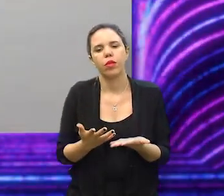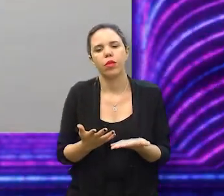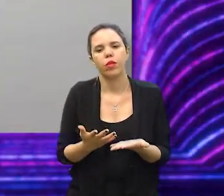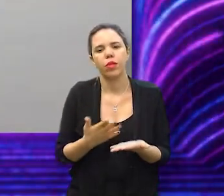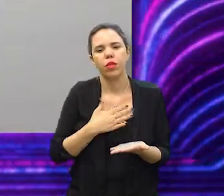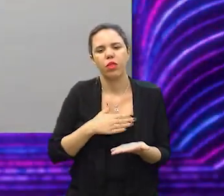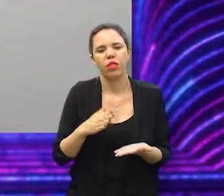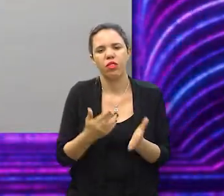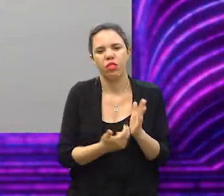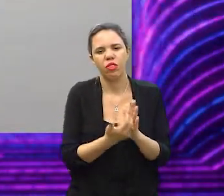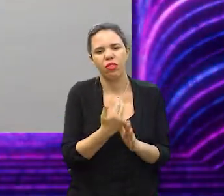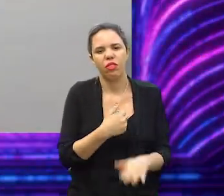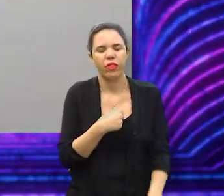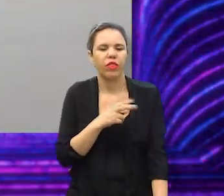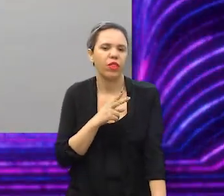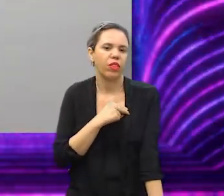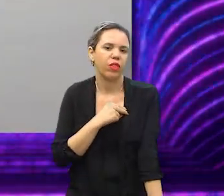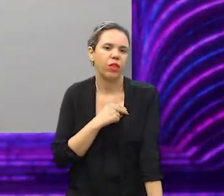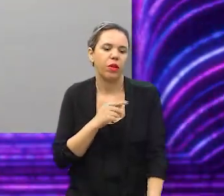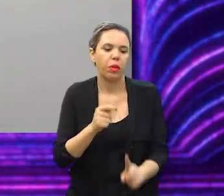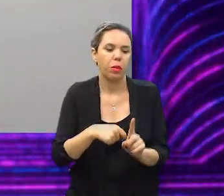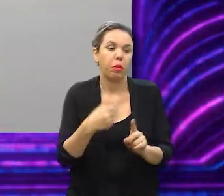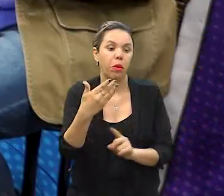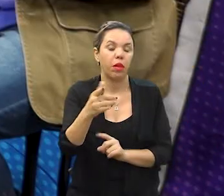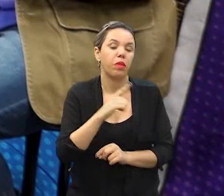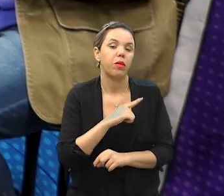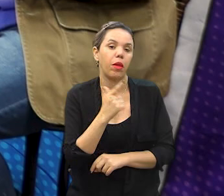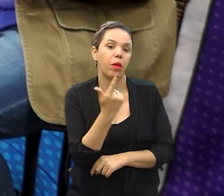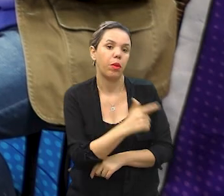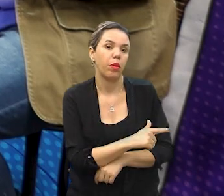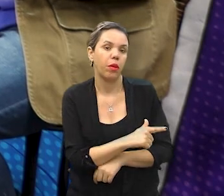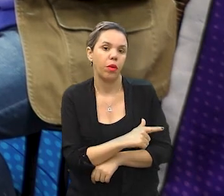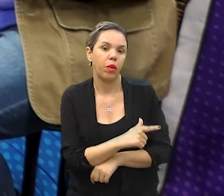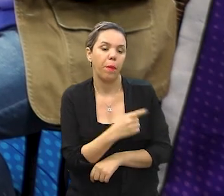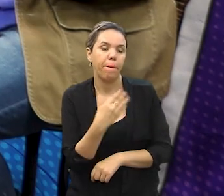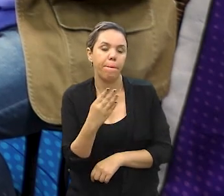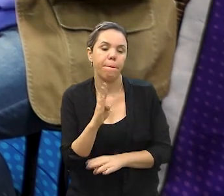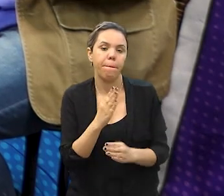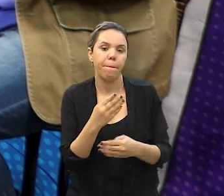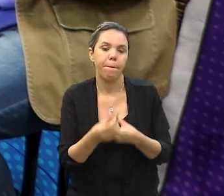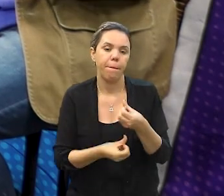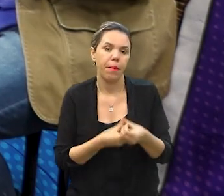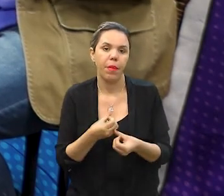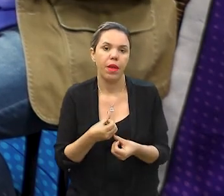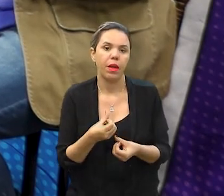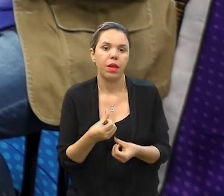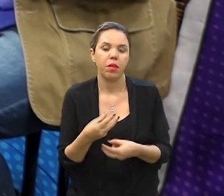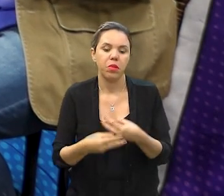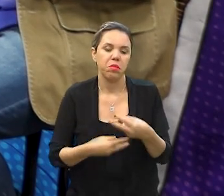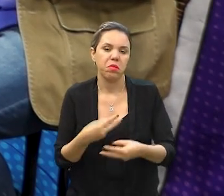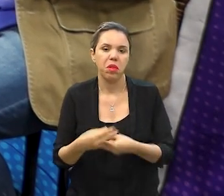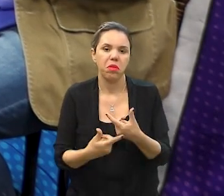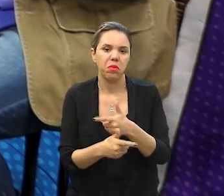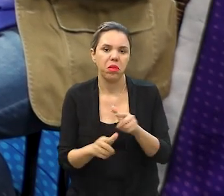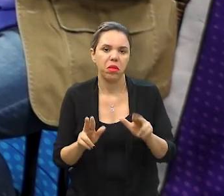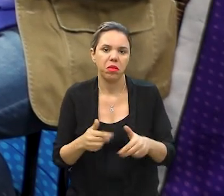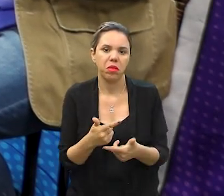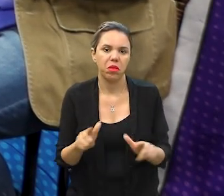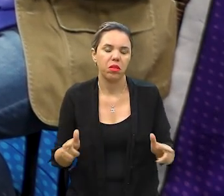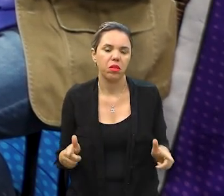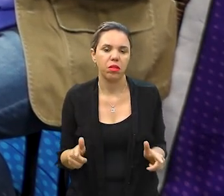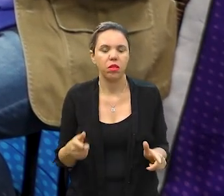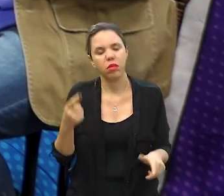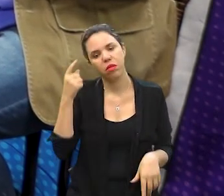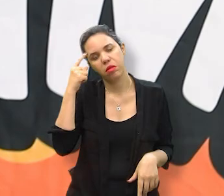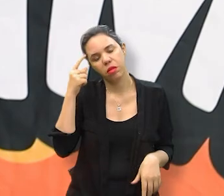daqueles gibi do... no mês que vem, né? No bimestre que vem, e nunca vem o mês que vem, nunca vem o bimestre que vem, né? E aí não tem